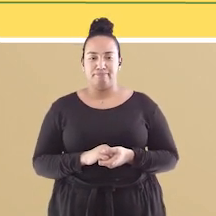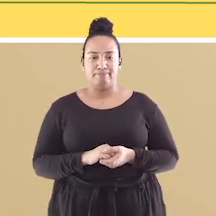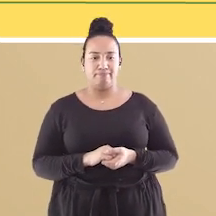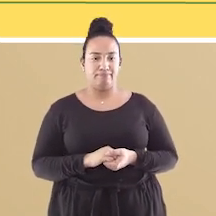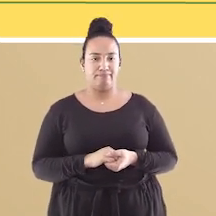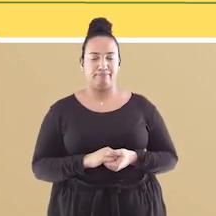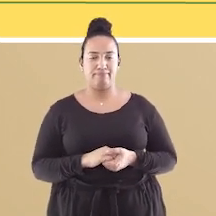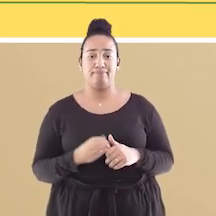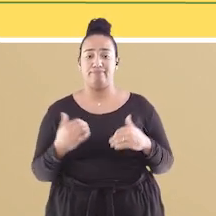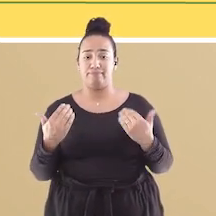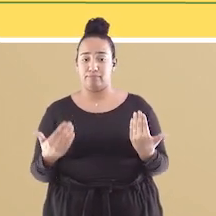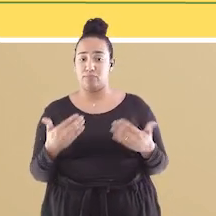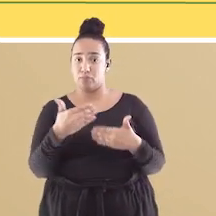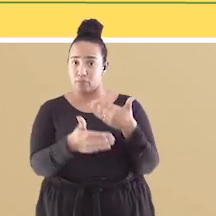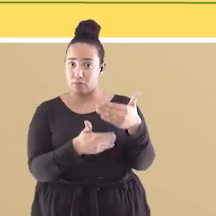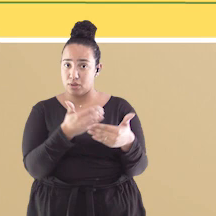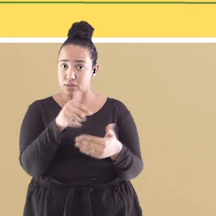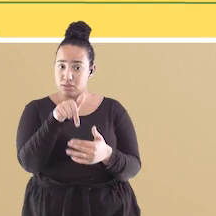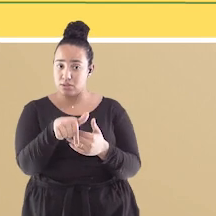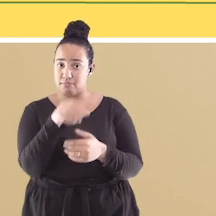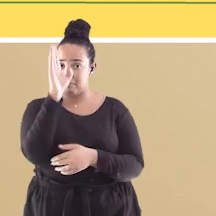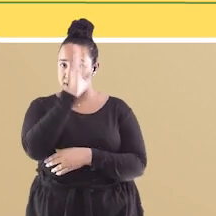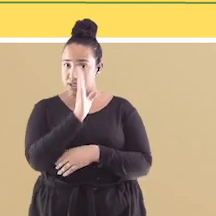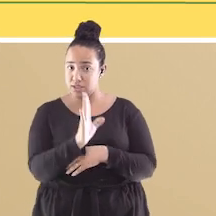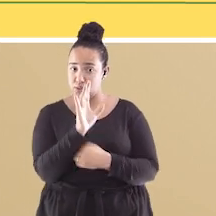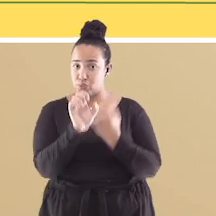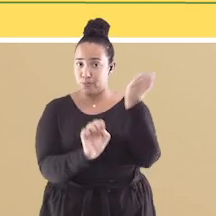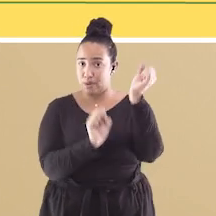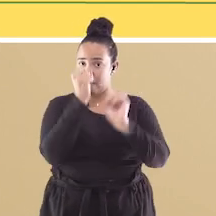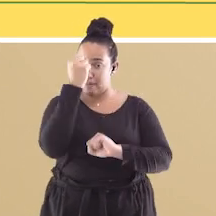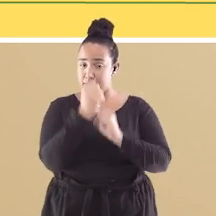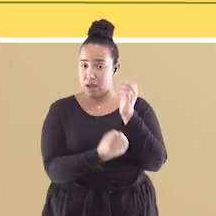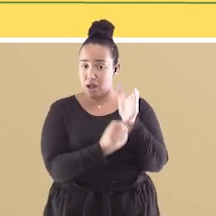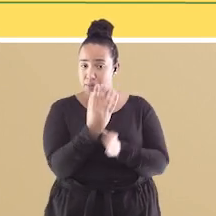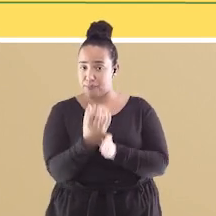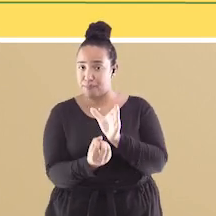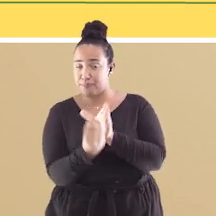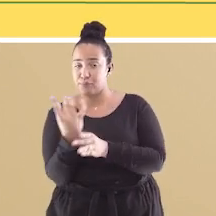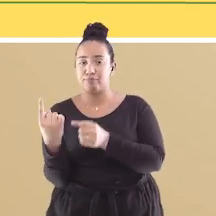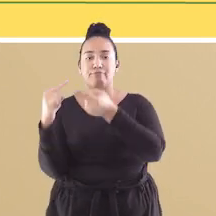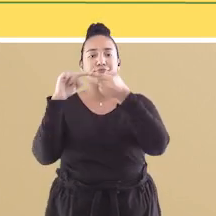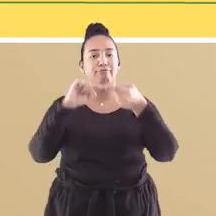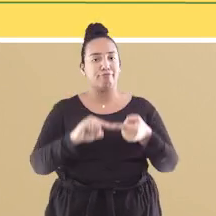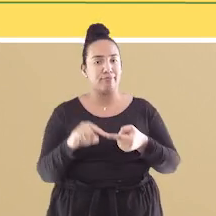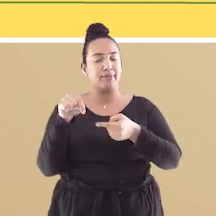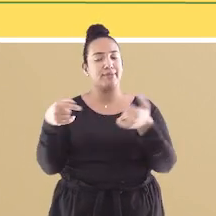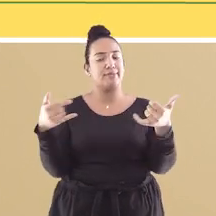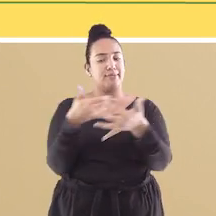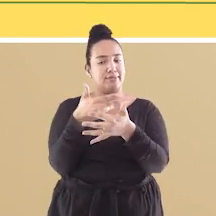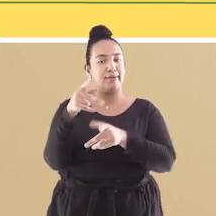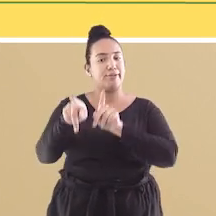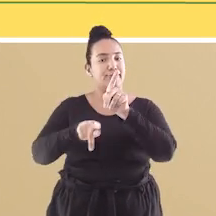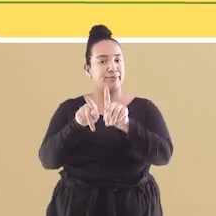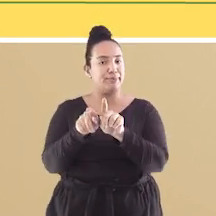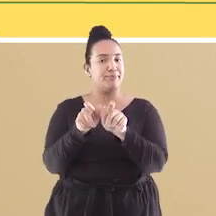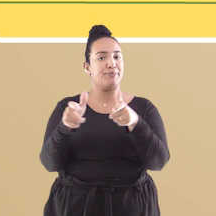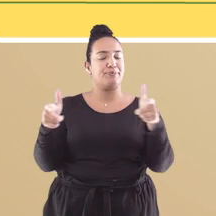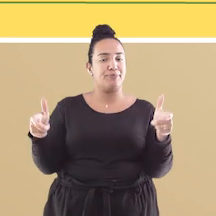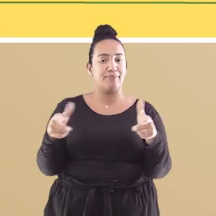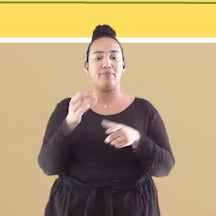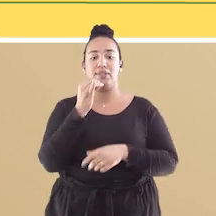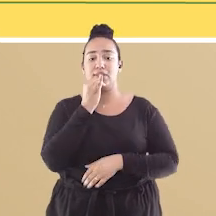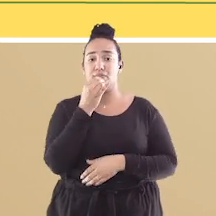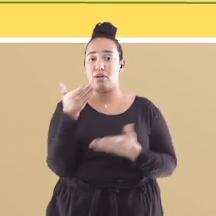No início do processo de industrialização do Brasil, tem tudo a ver com a urbanização dele.